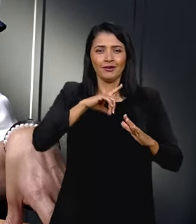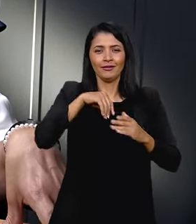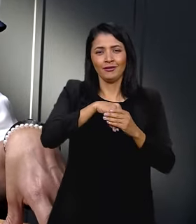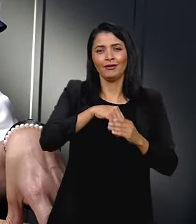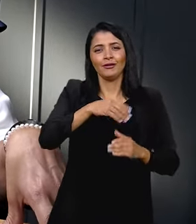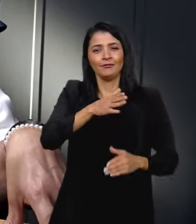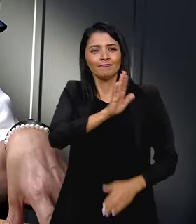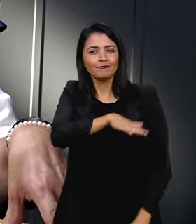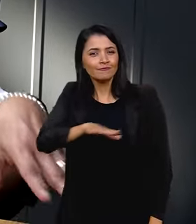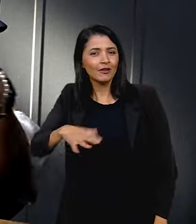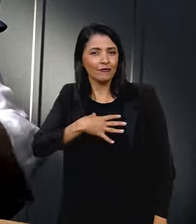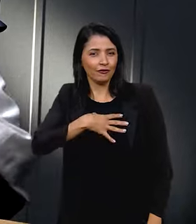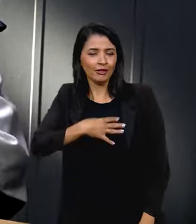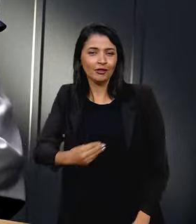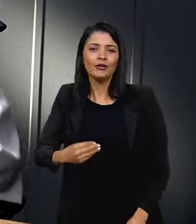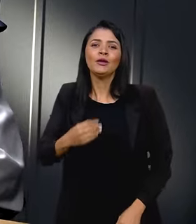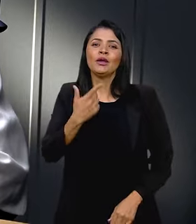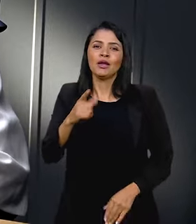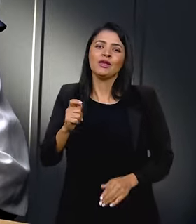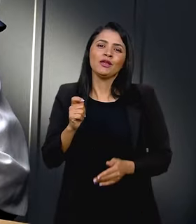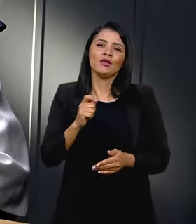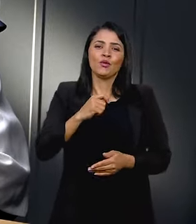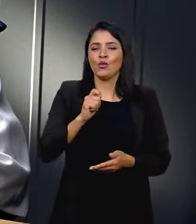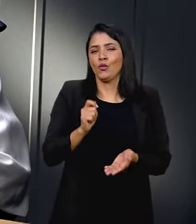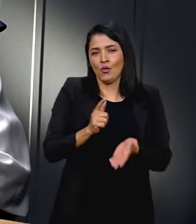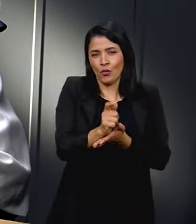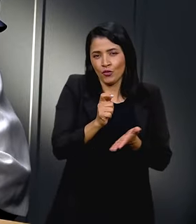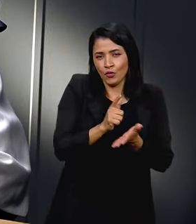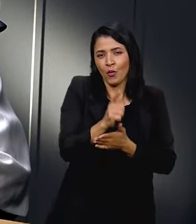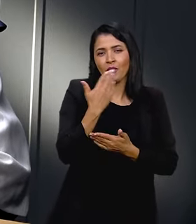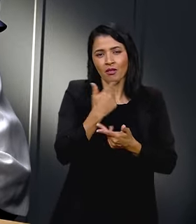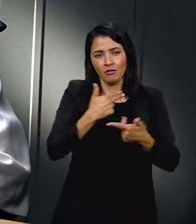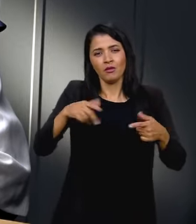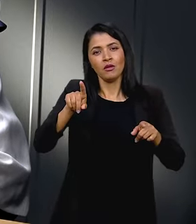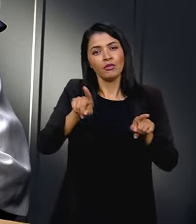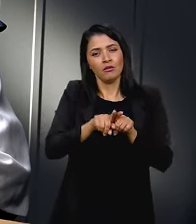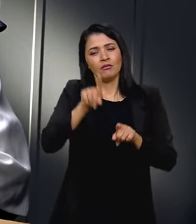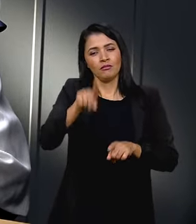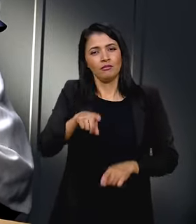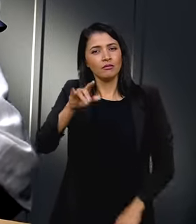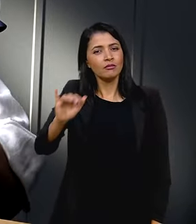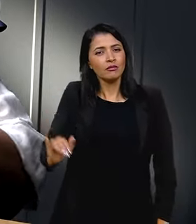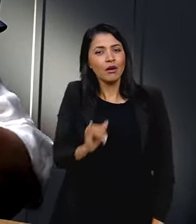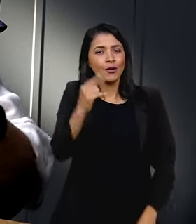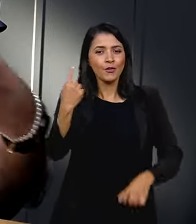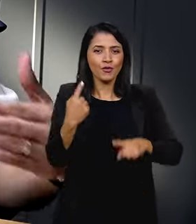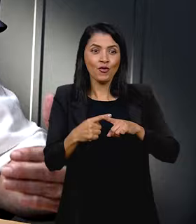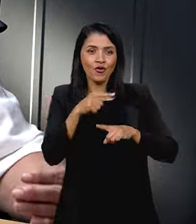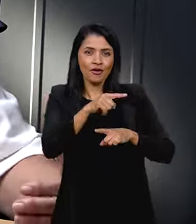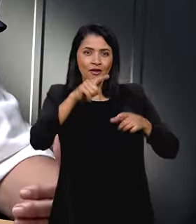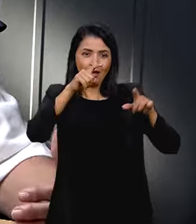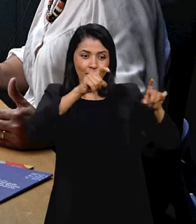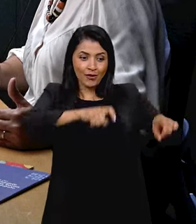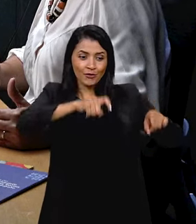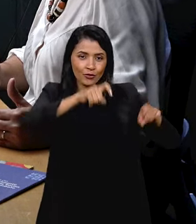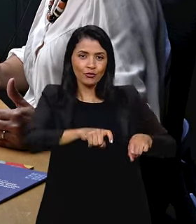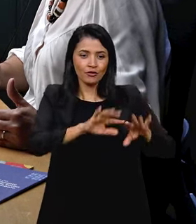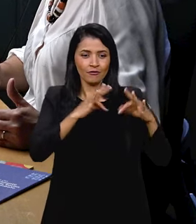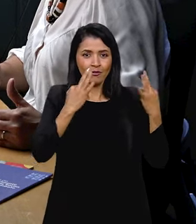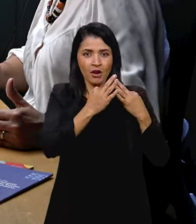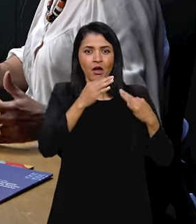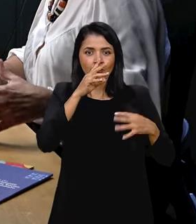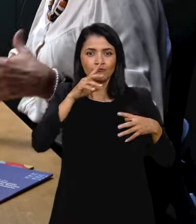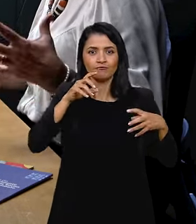crianças eh e o programa de aquisição de alimentos eh ele é muito importante por quê Porque de um lado ele fortalece a agricultura